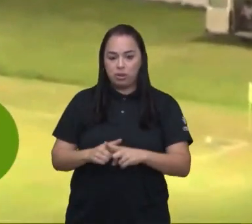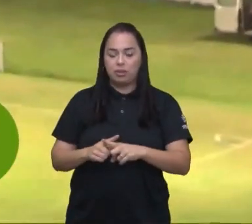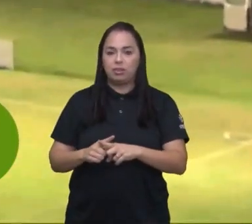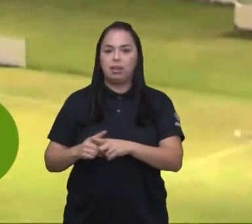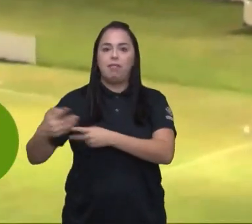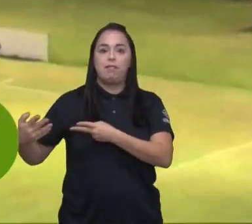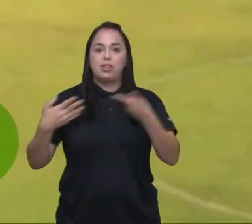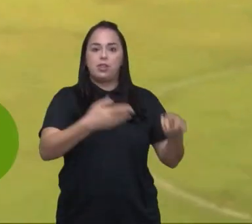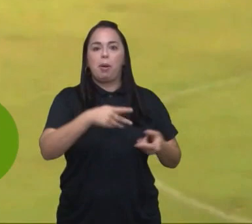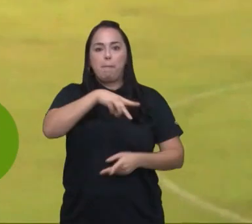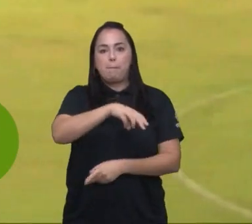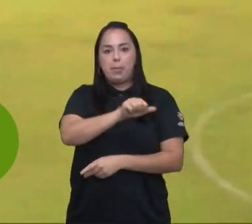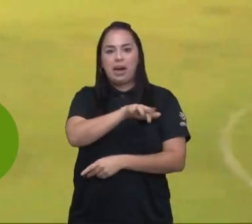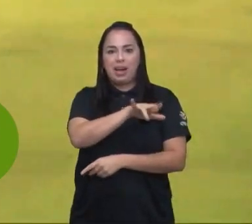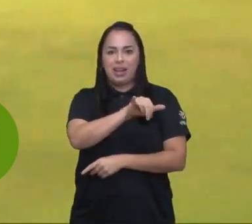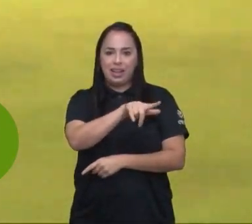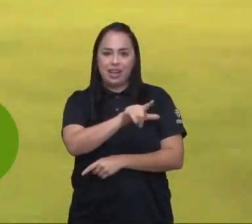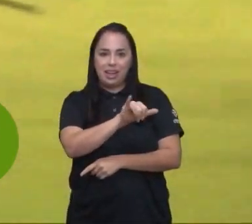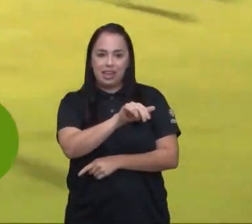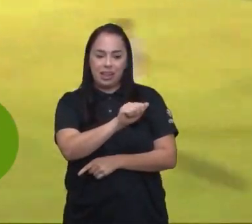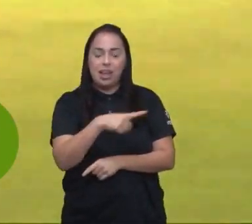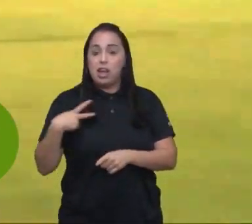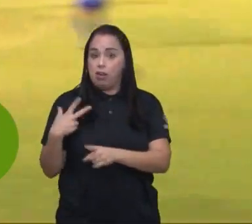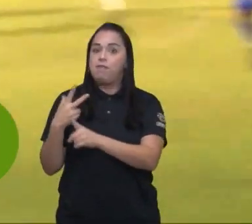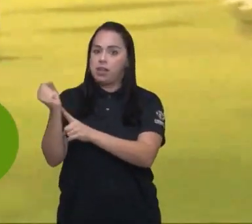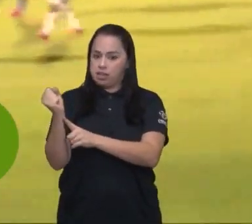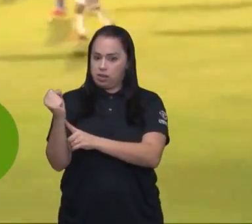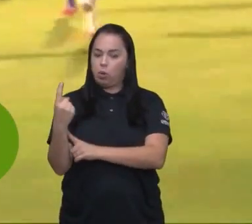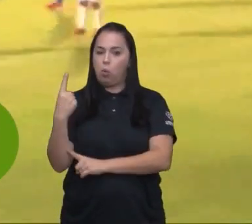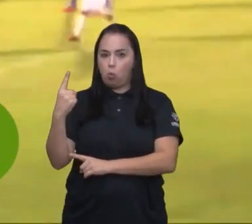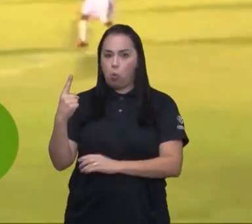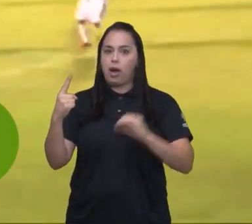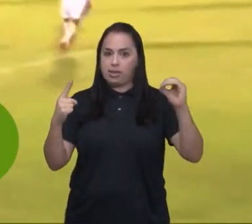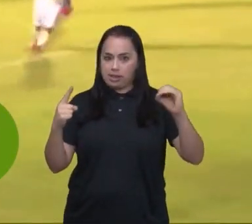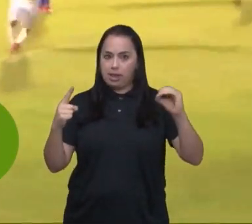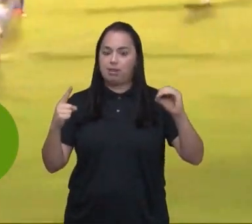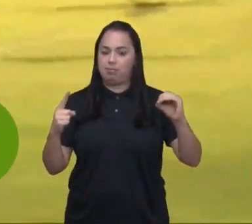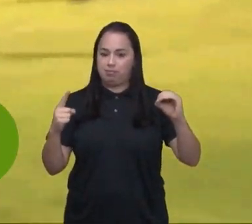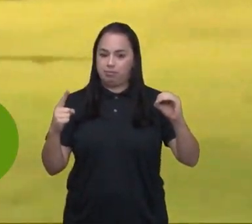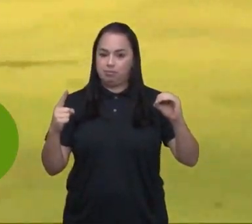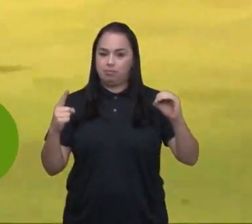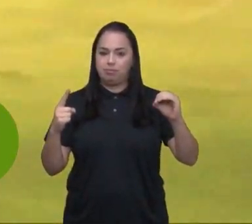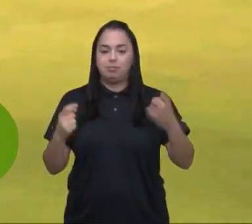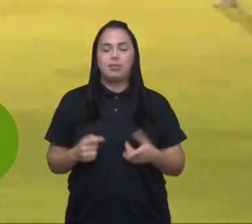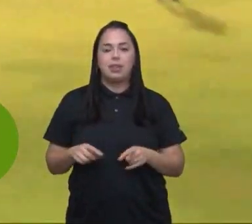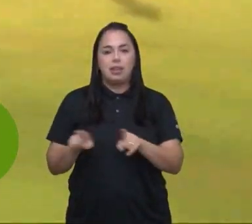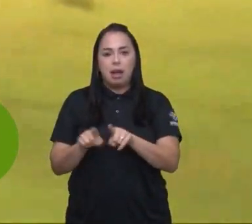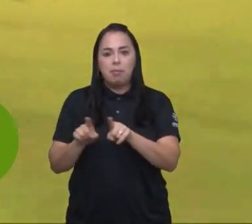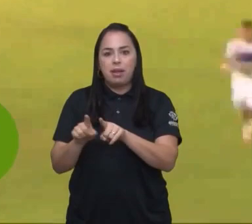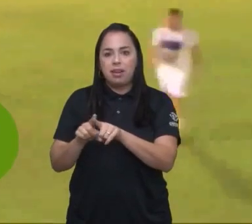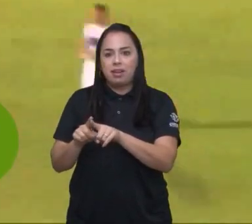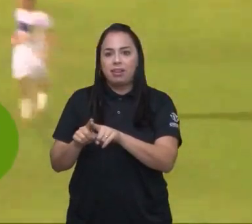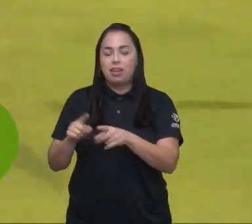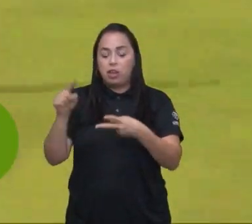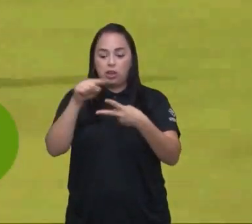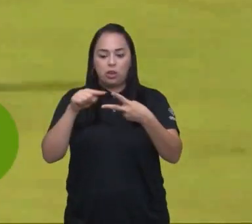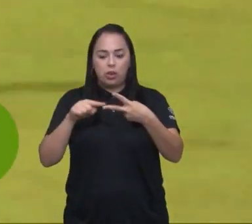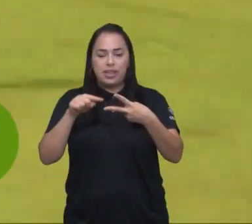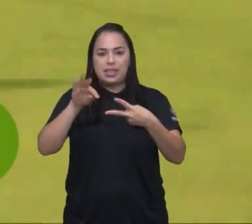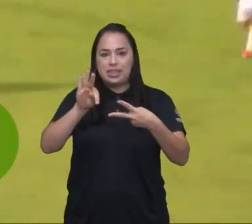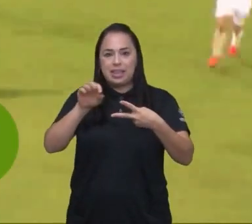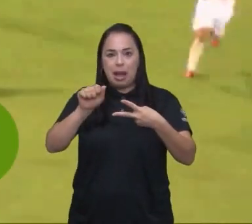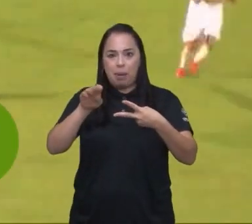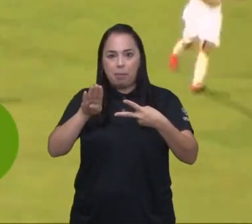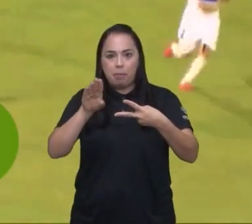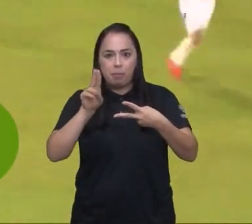foi até Marília e venceu os donos da casa por 1-0 com esse gol de Barcos. Além da vitória, o São José quebrou 2 tabus,